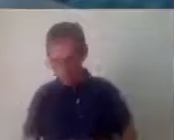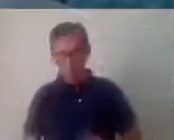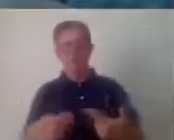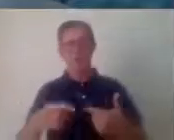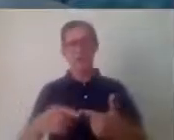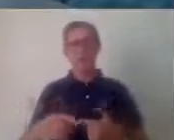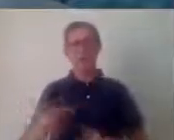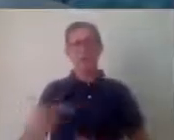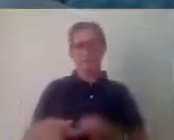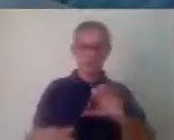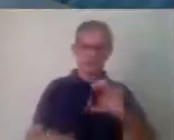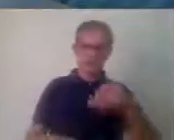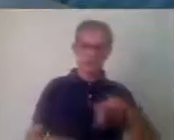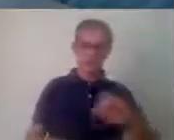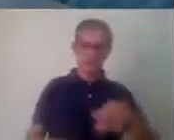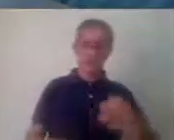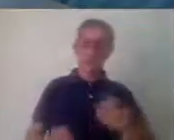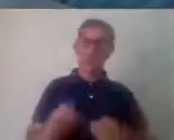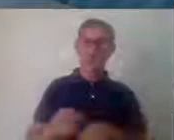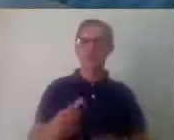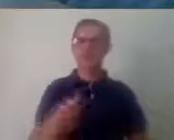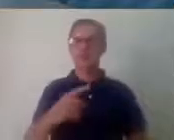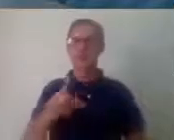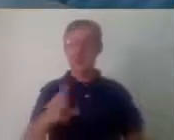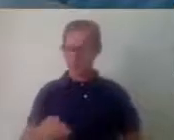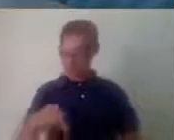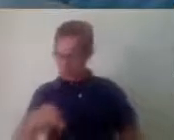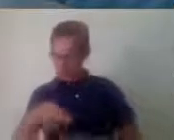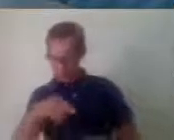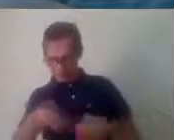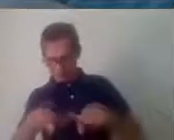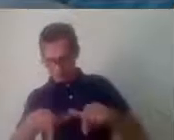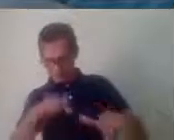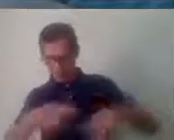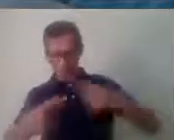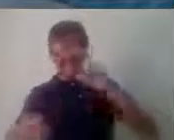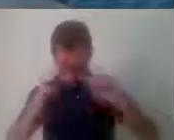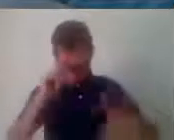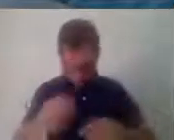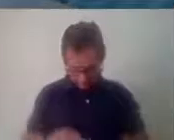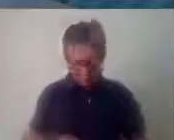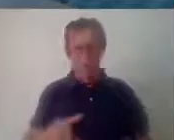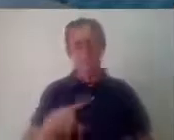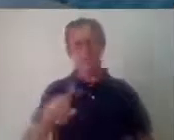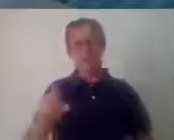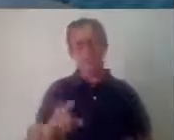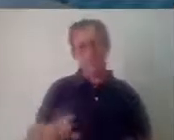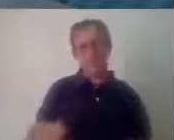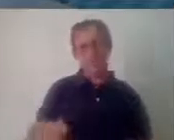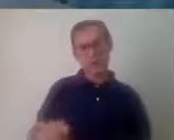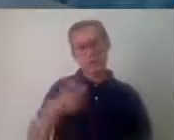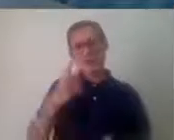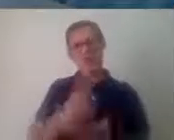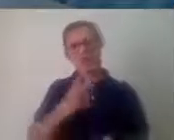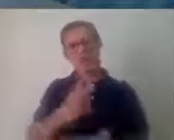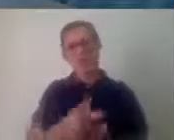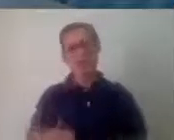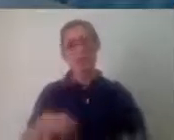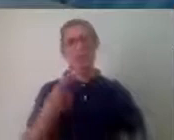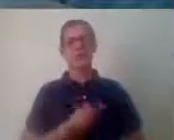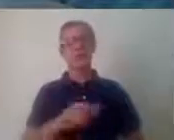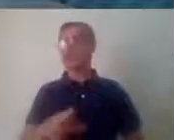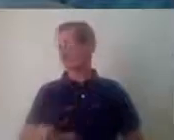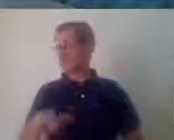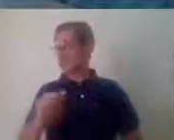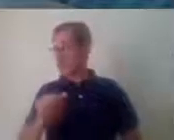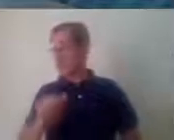né, você faz aí para cada uma das variáveis que você está trabalhando. A ideia na integral é a mesma. A gente